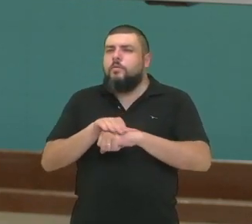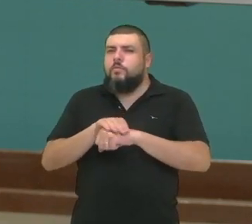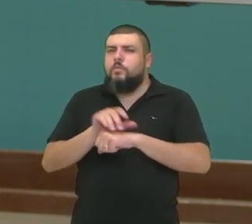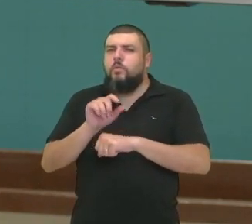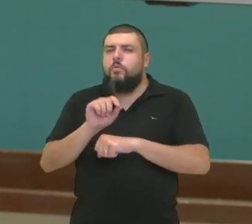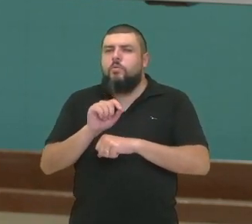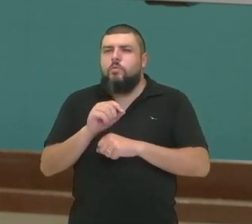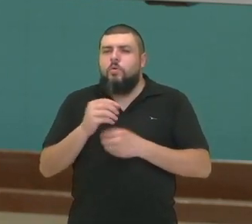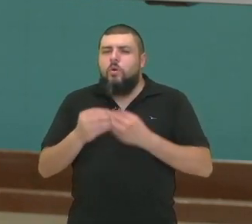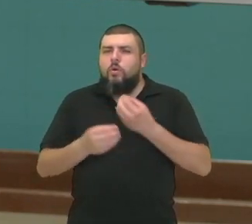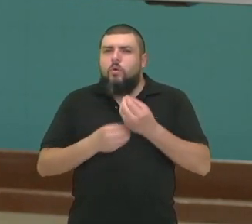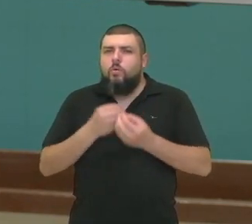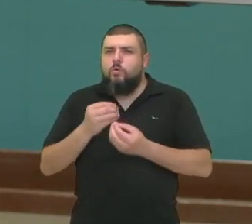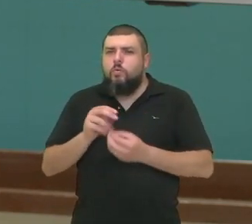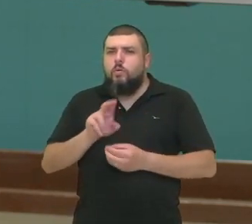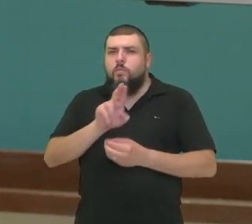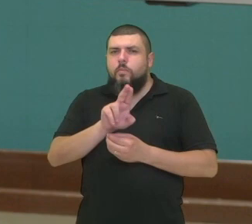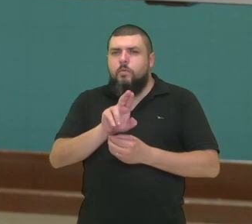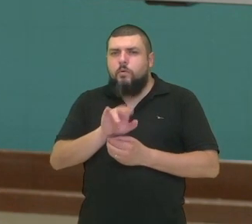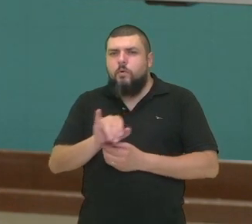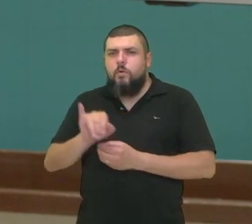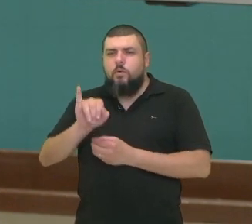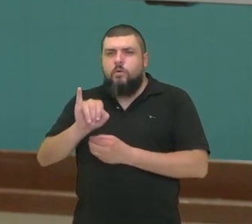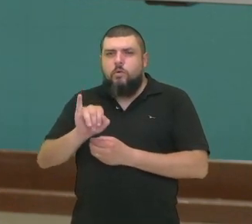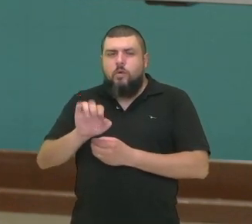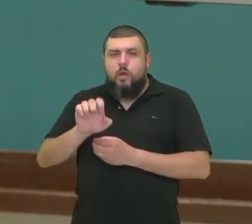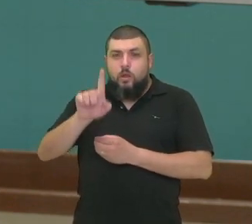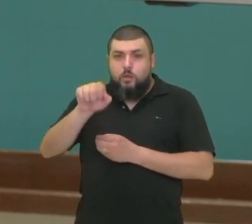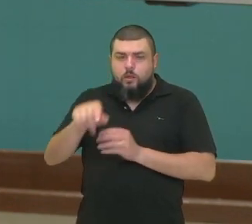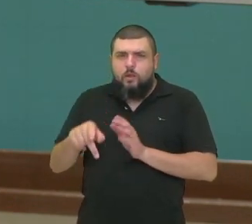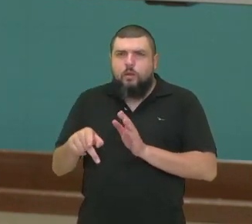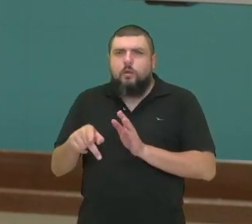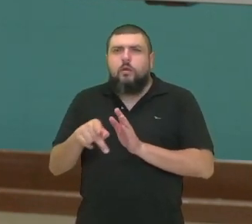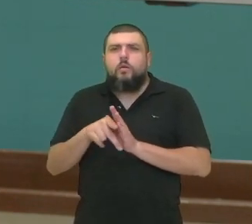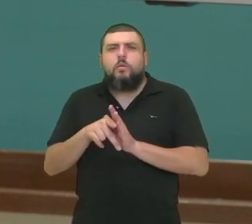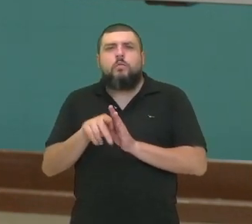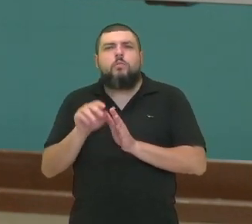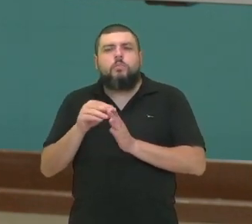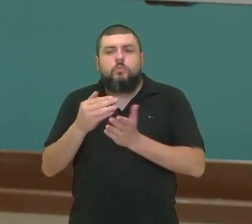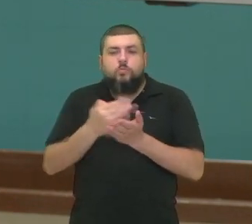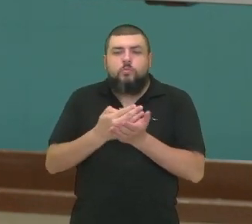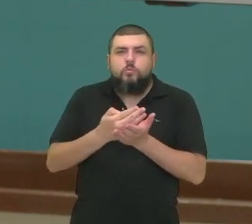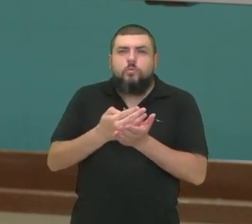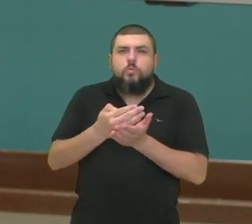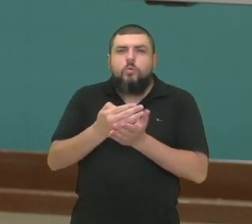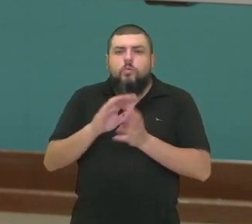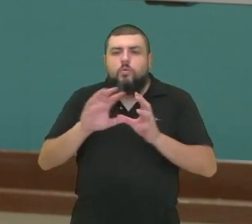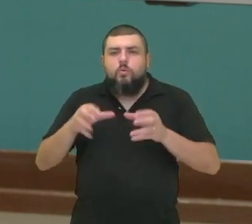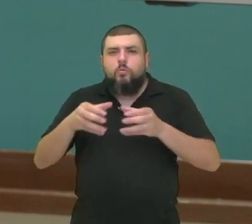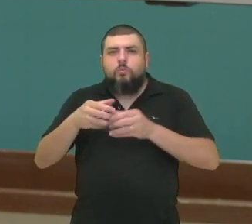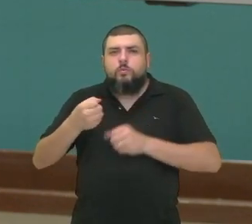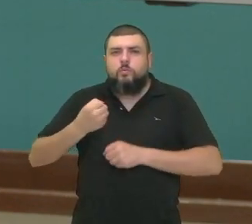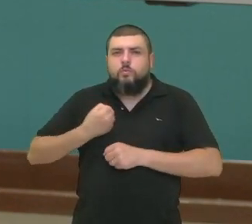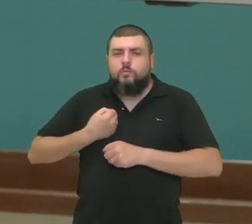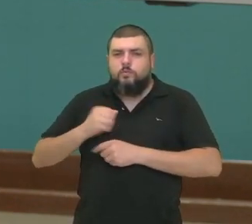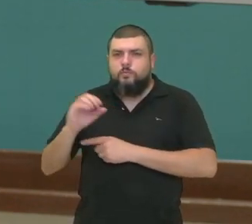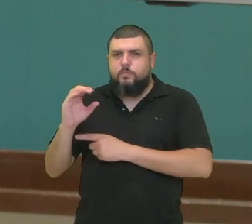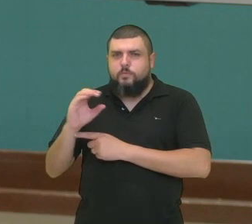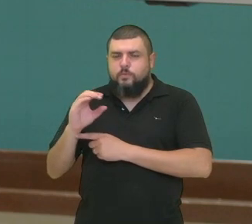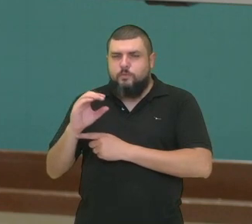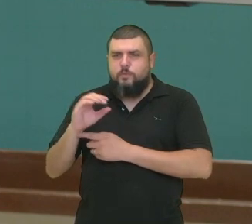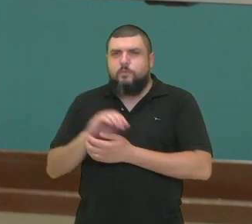introdução da unidade imaginária, que é o nosso ponto de entrada dentro do conjunto dos números